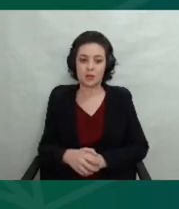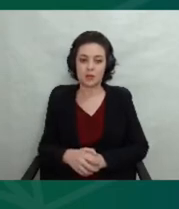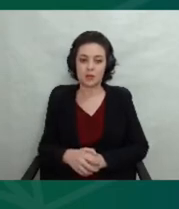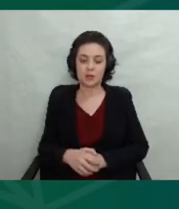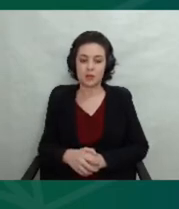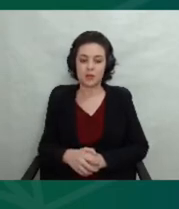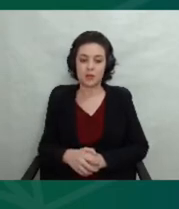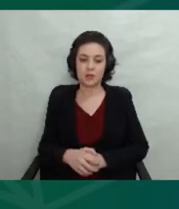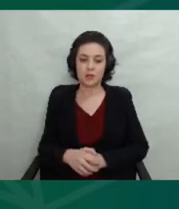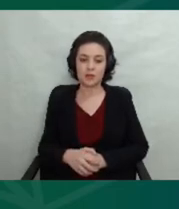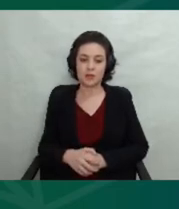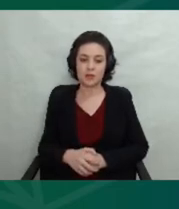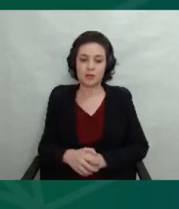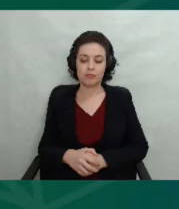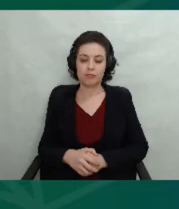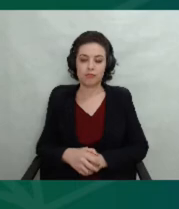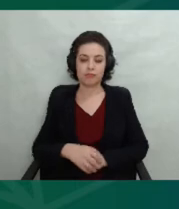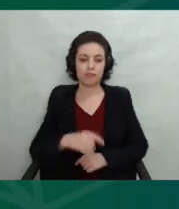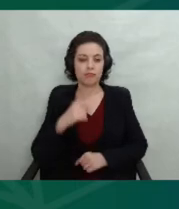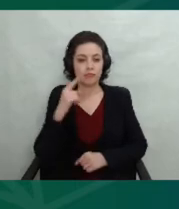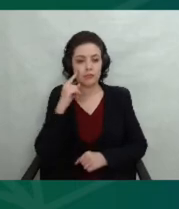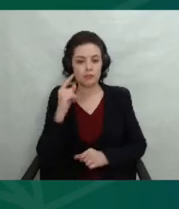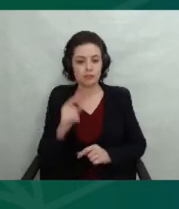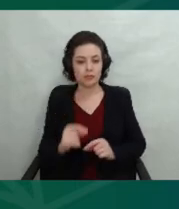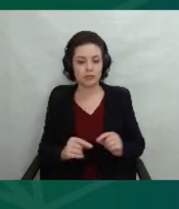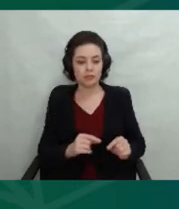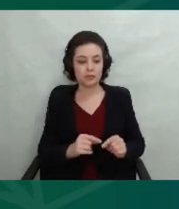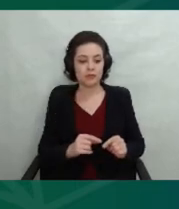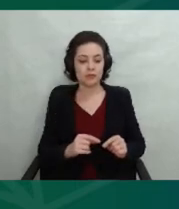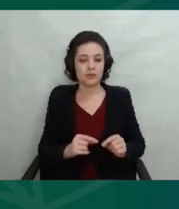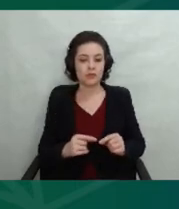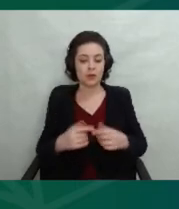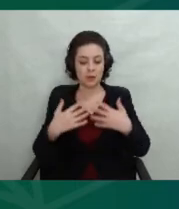a pensar que o metabolismo desses